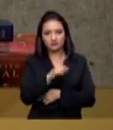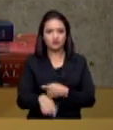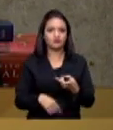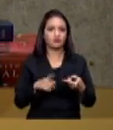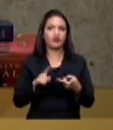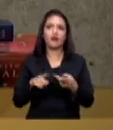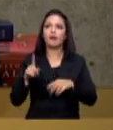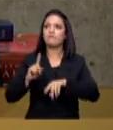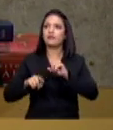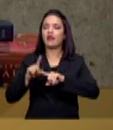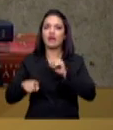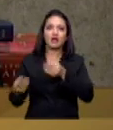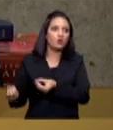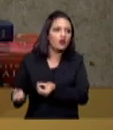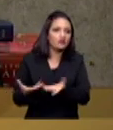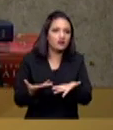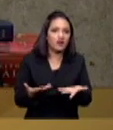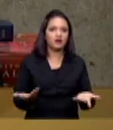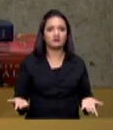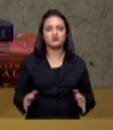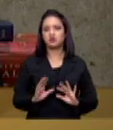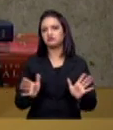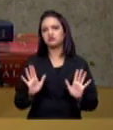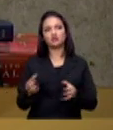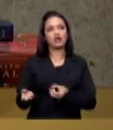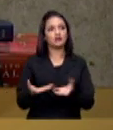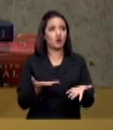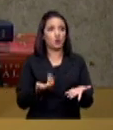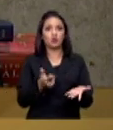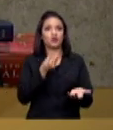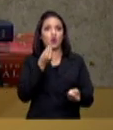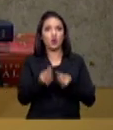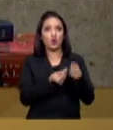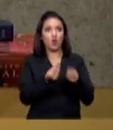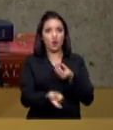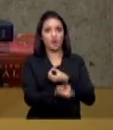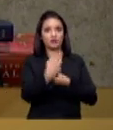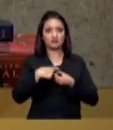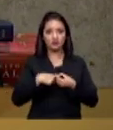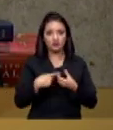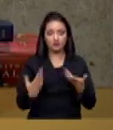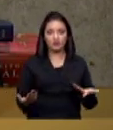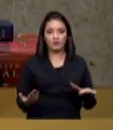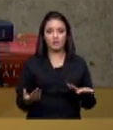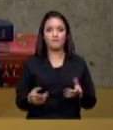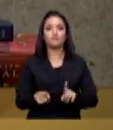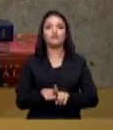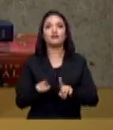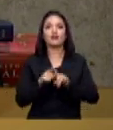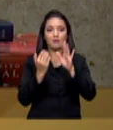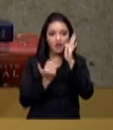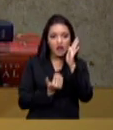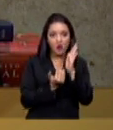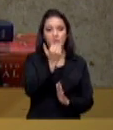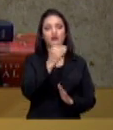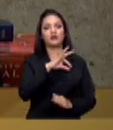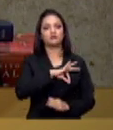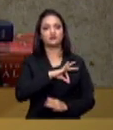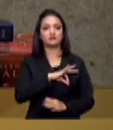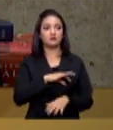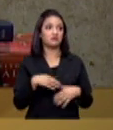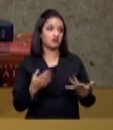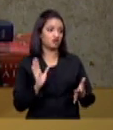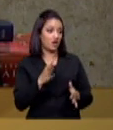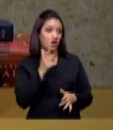Entrega de mercadorias. Uma vez entregue, não haveria o retorno. E concessão de aumentos. Para ser concedido